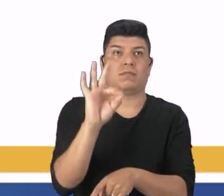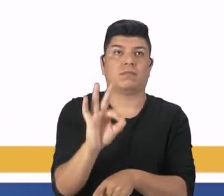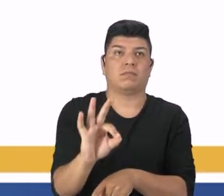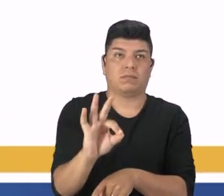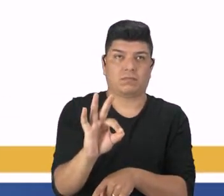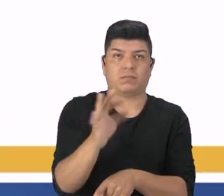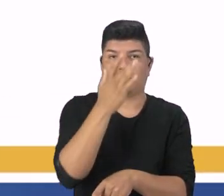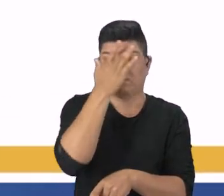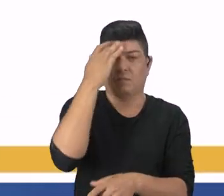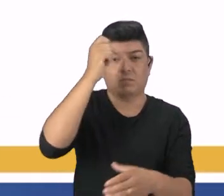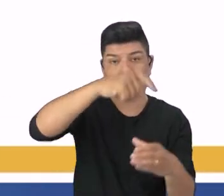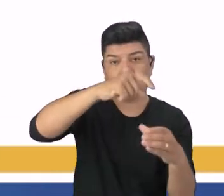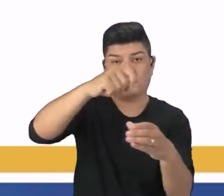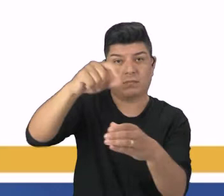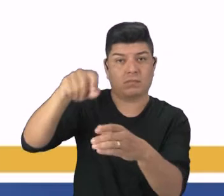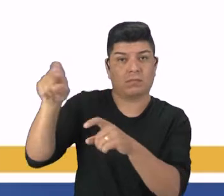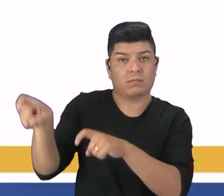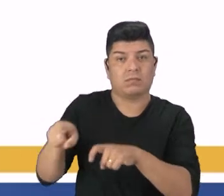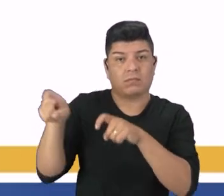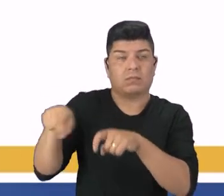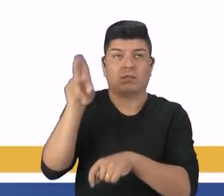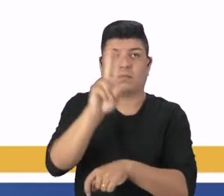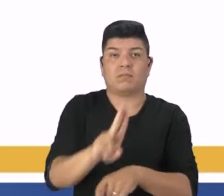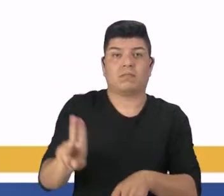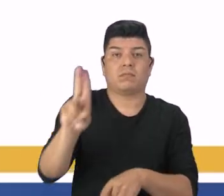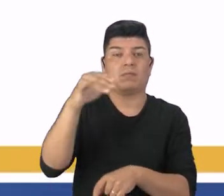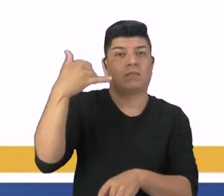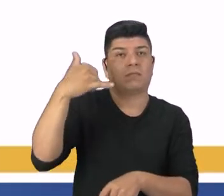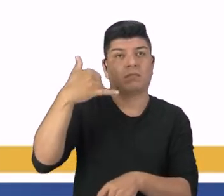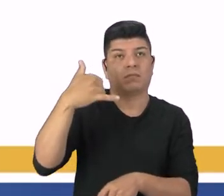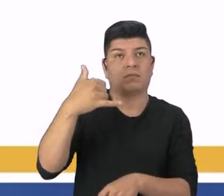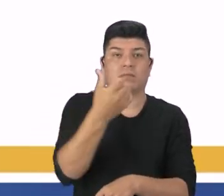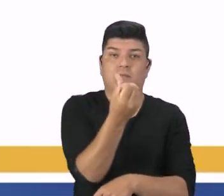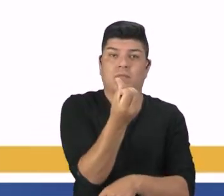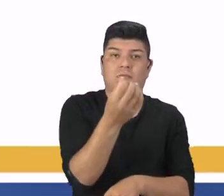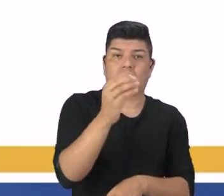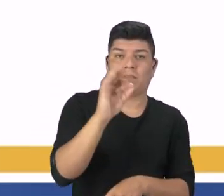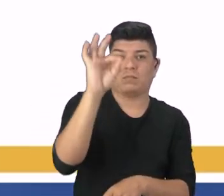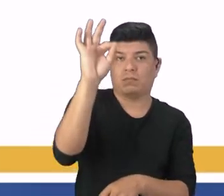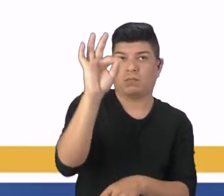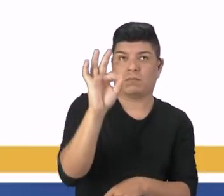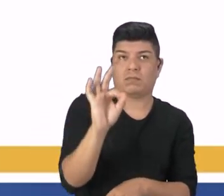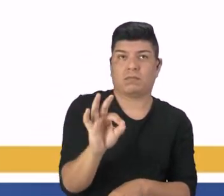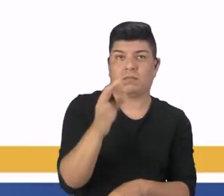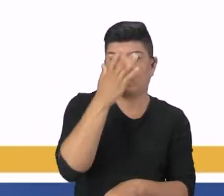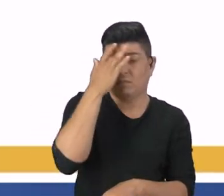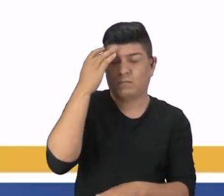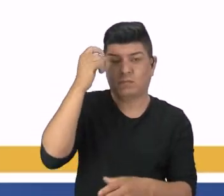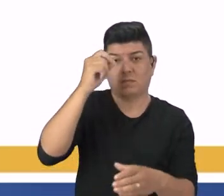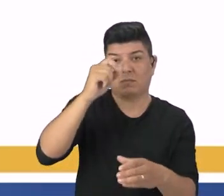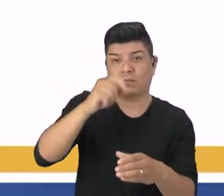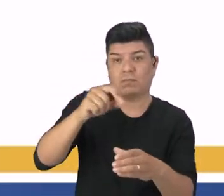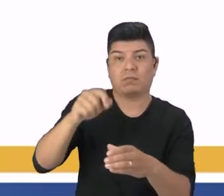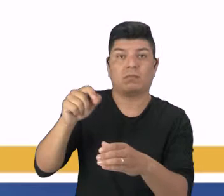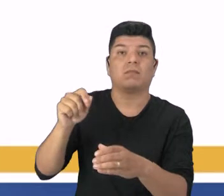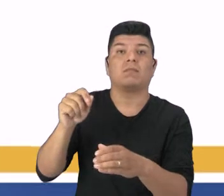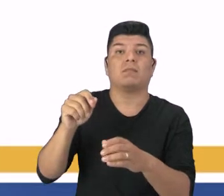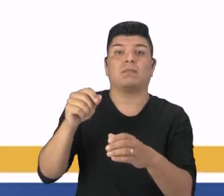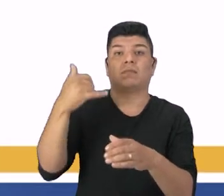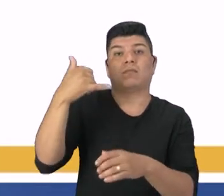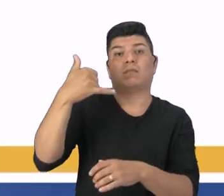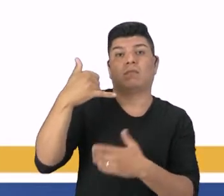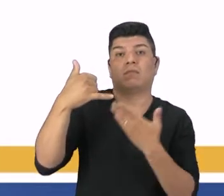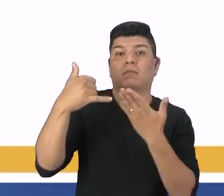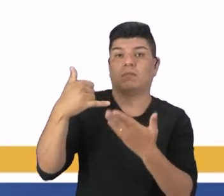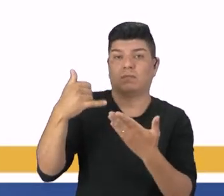90% dos produtores rurais utilizam celular. 60% dos agricultores dizem que o